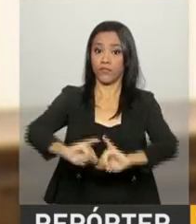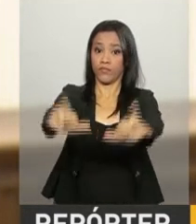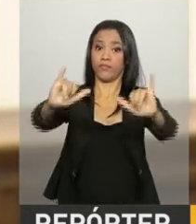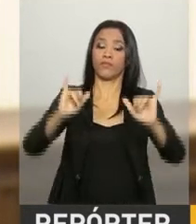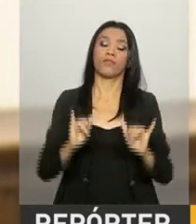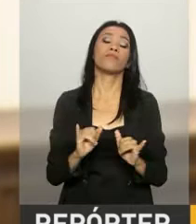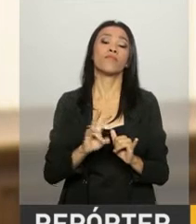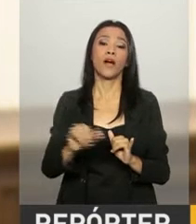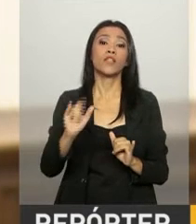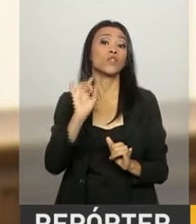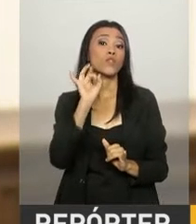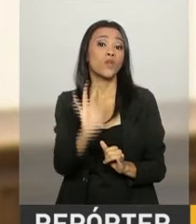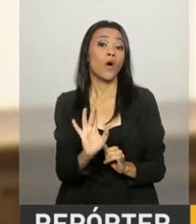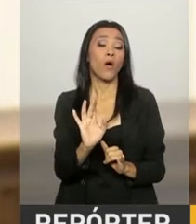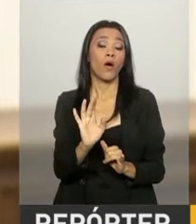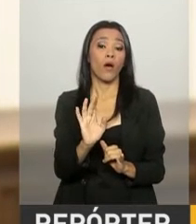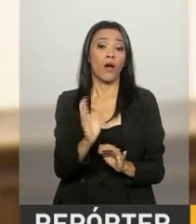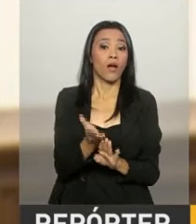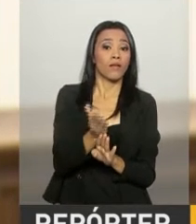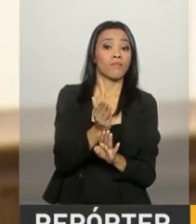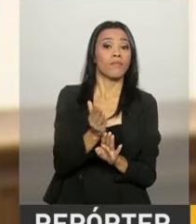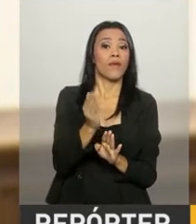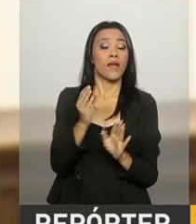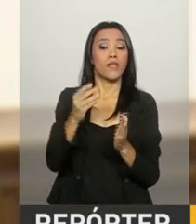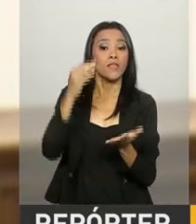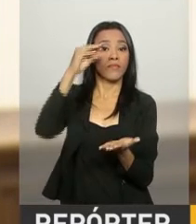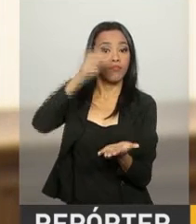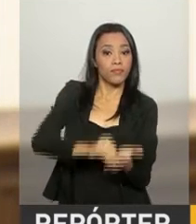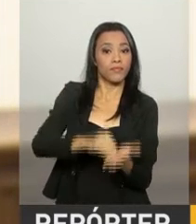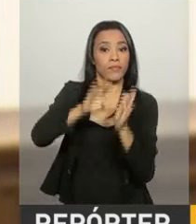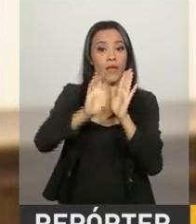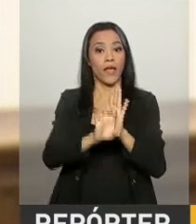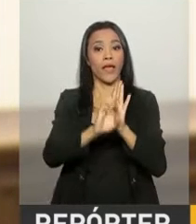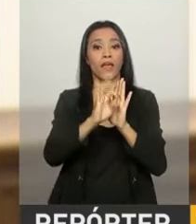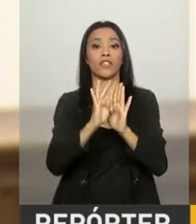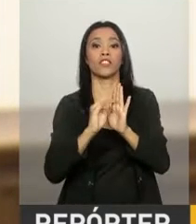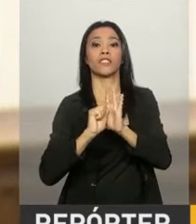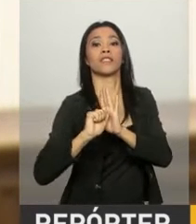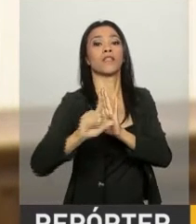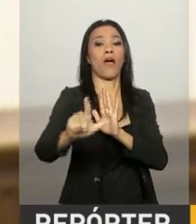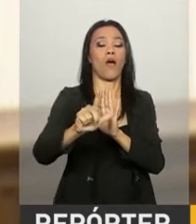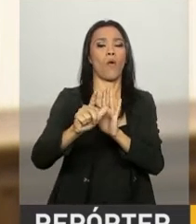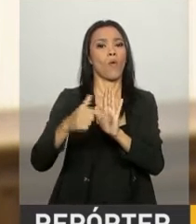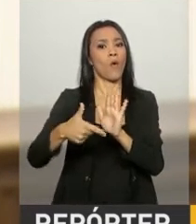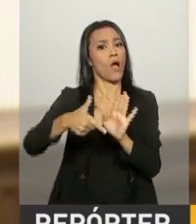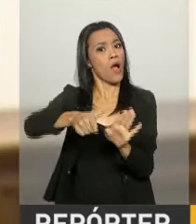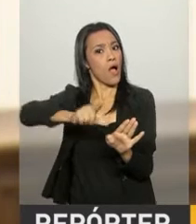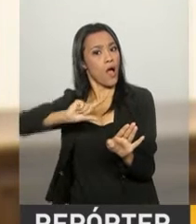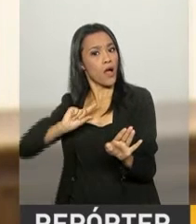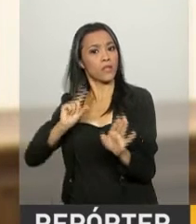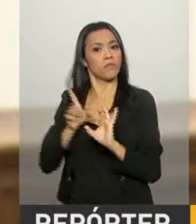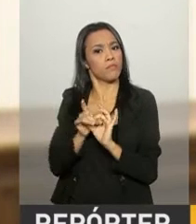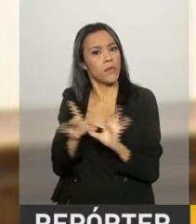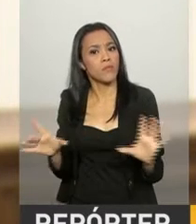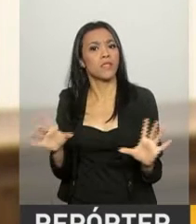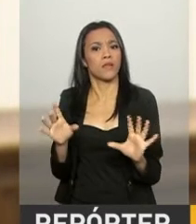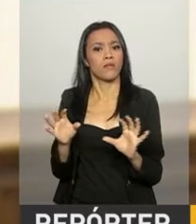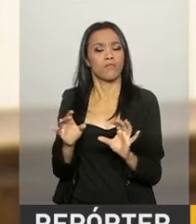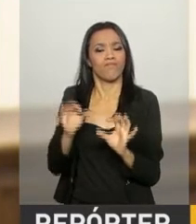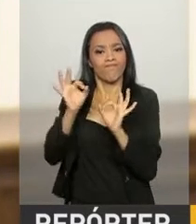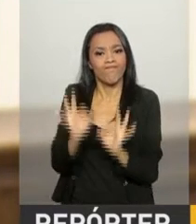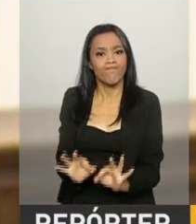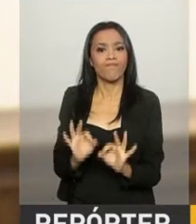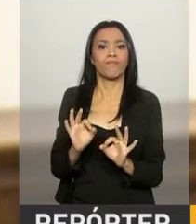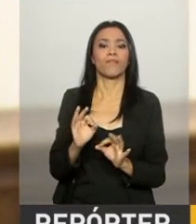vai se poder publicar edital quando se tiver a licença prévia, a licença ambiental prévia,